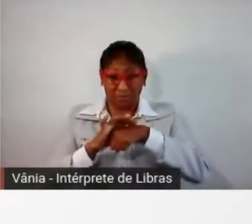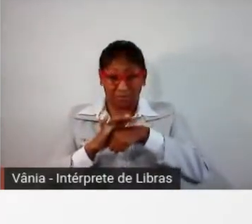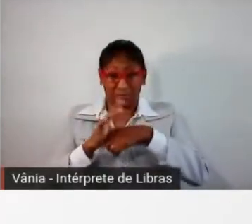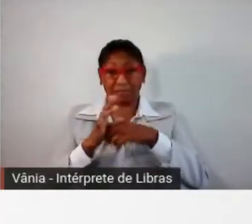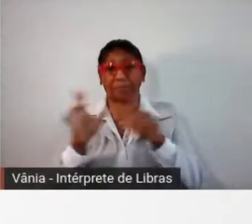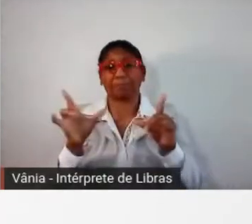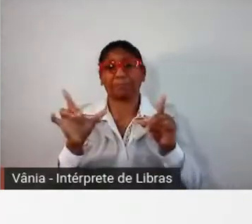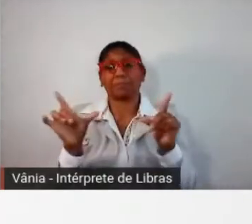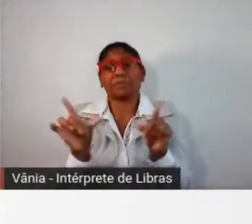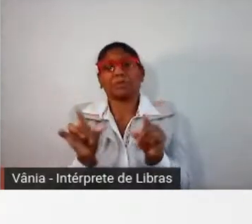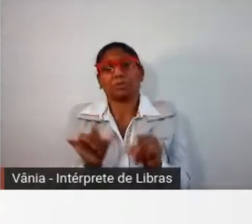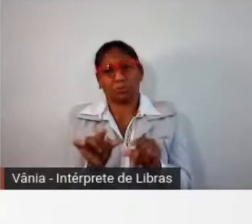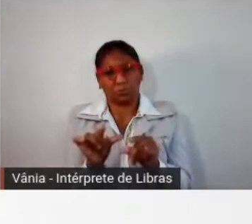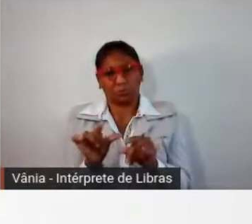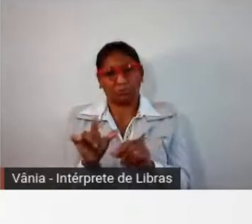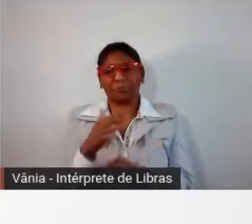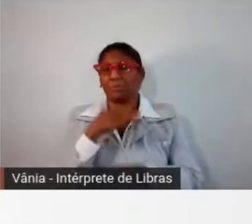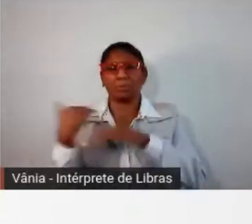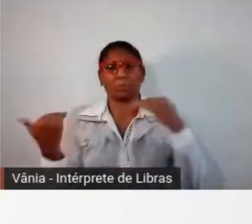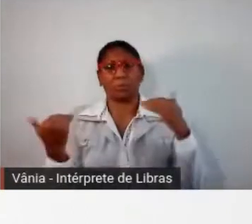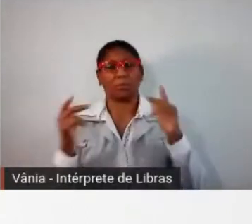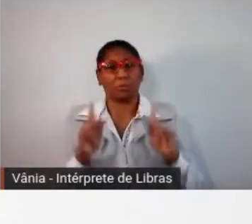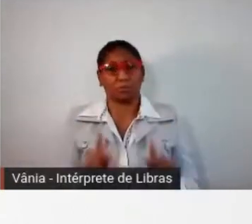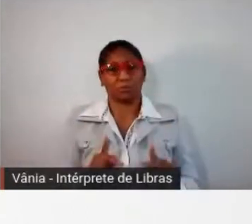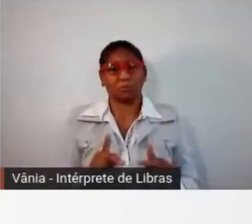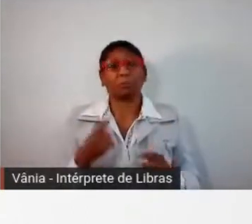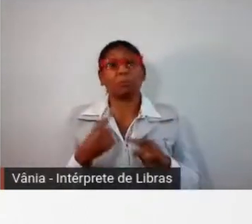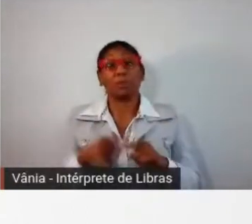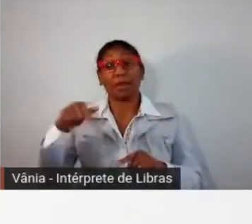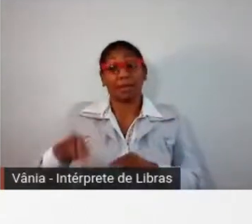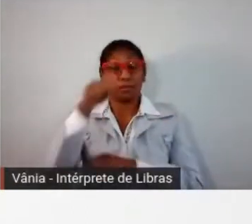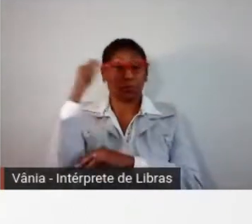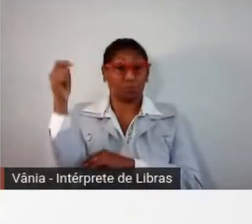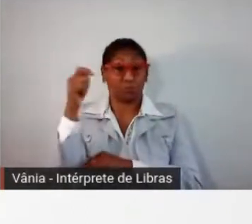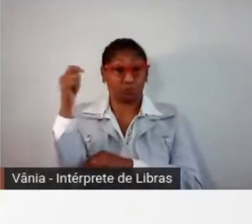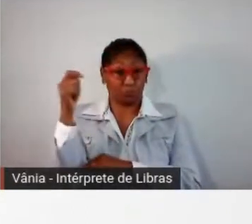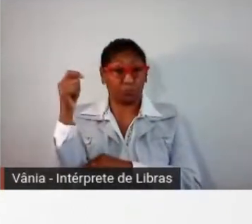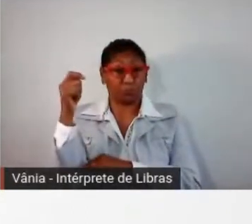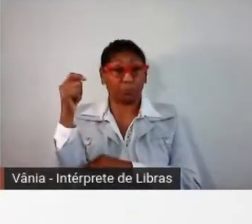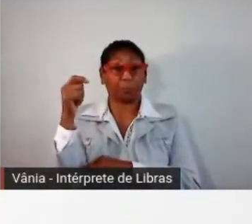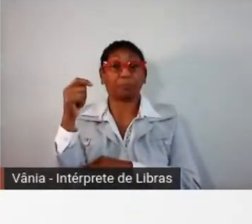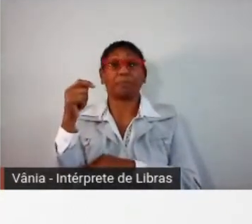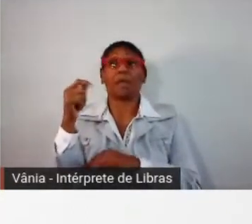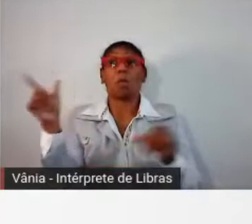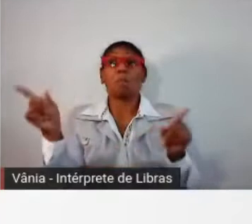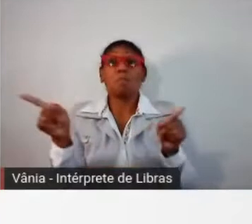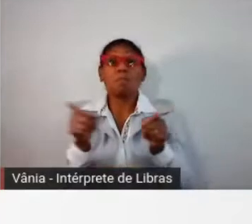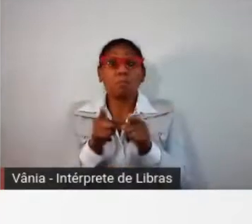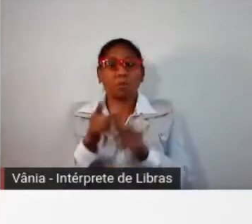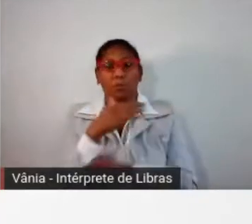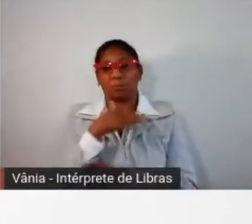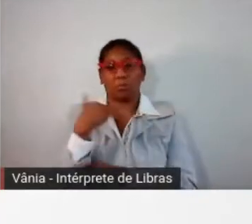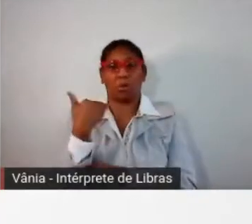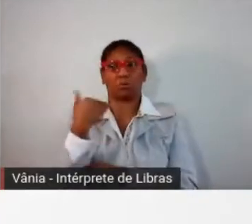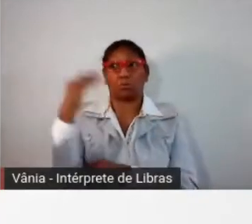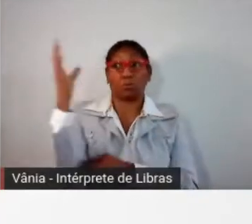e leve menos gaúchos. Aliás, somos um dos estados que está entre os menores índices de óbitos